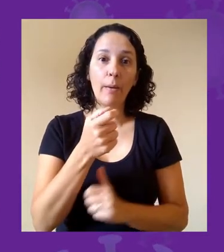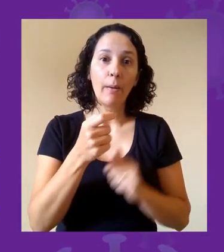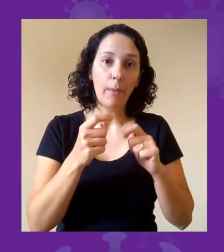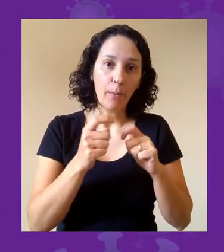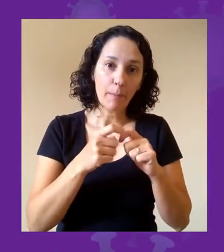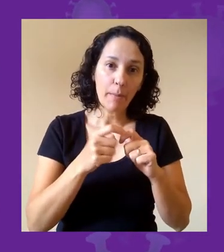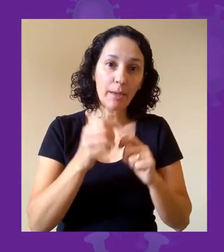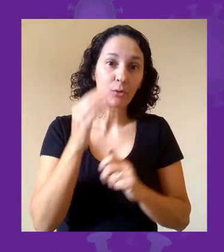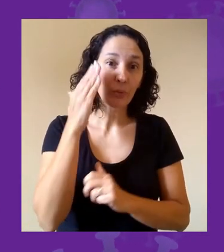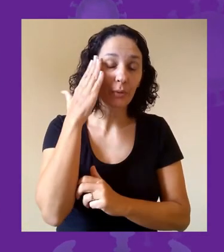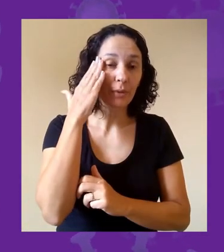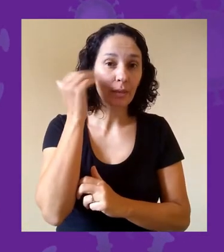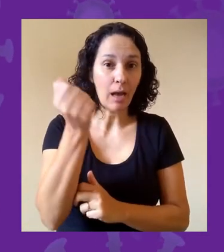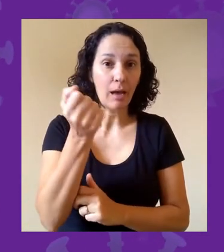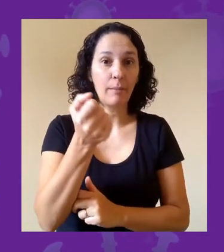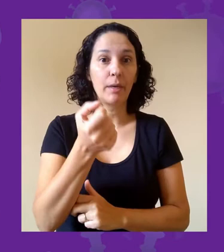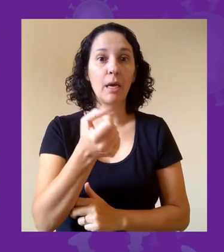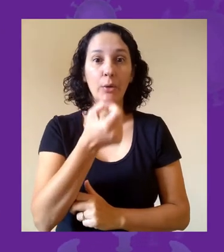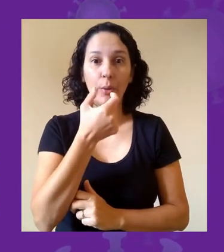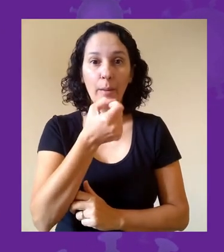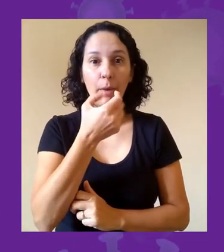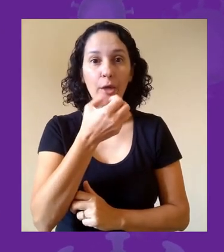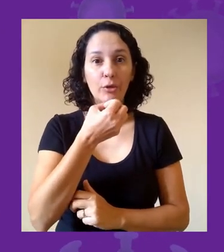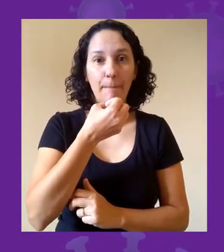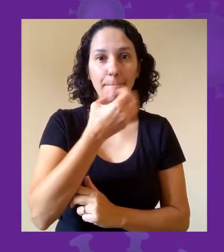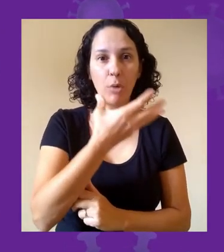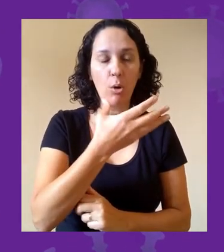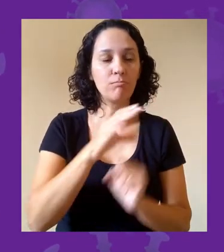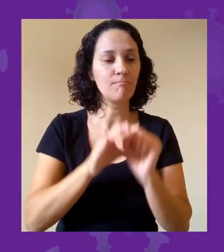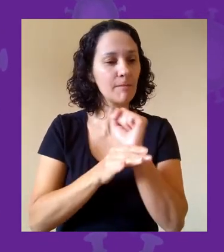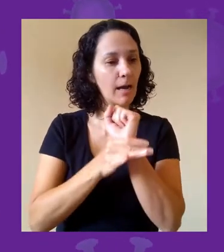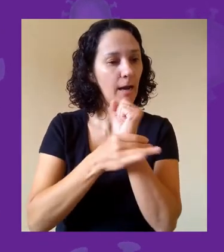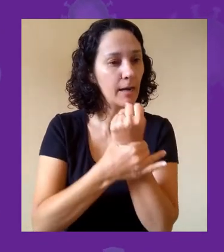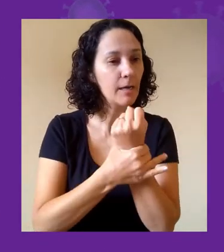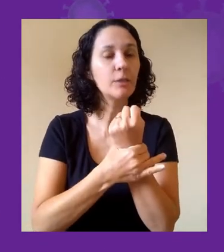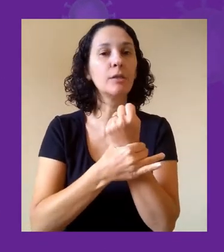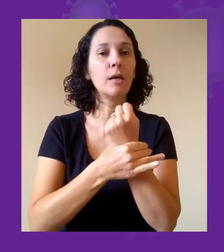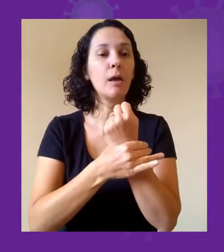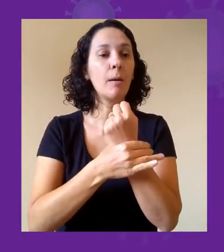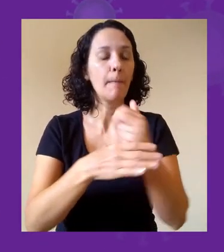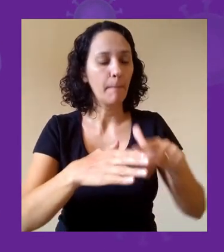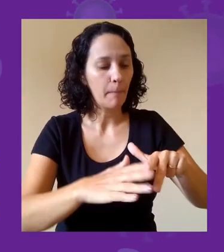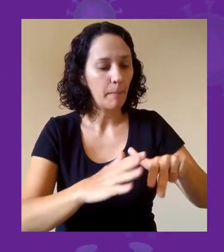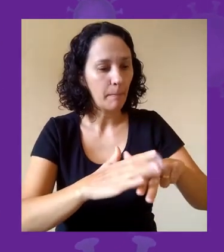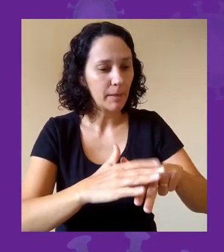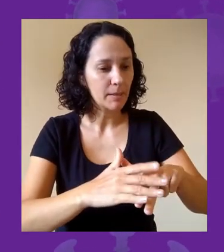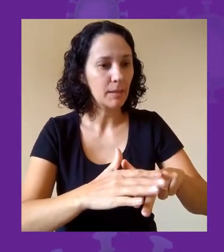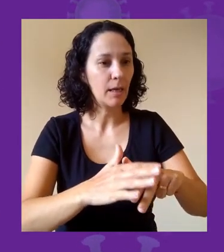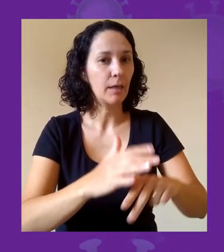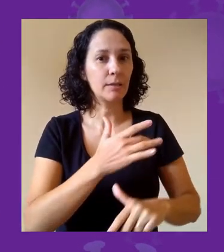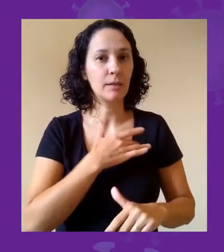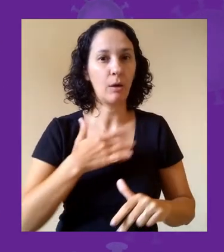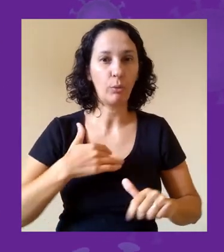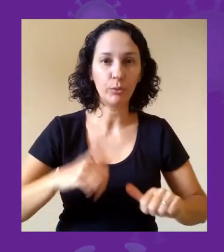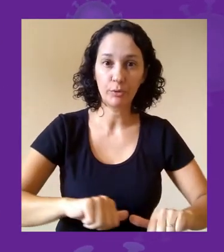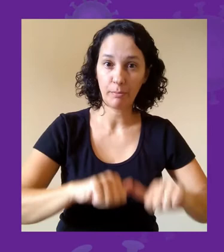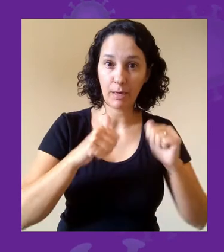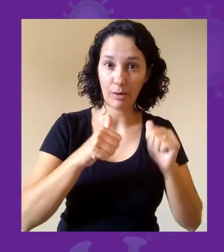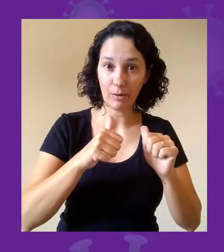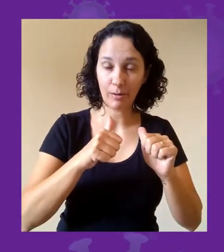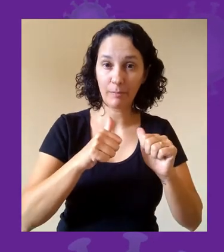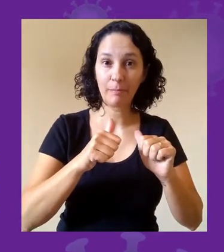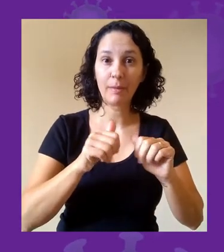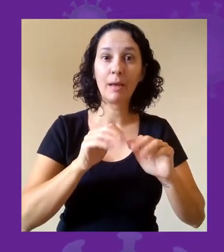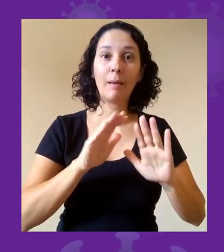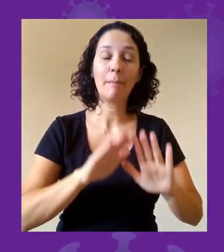de explicar para o paciente e fundamentar aquela prescrição que ele tá fazendo não é quando o médico ver que a recusa